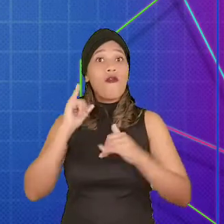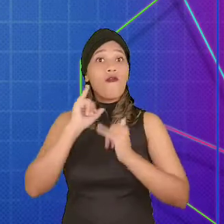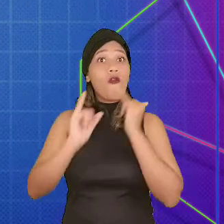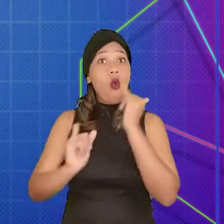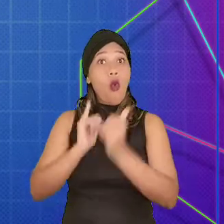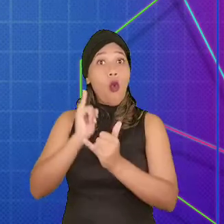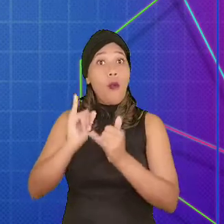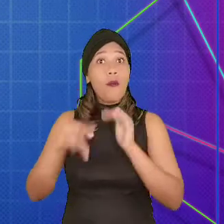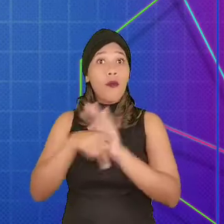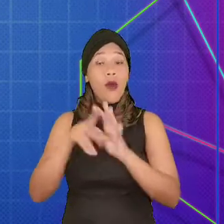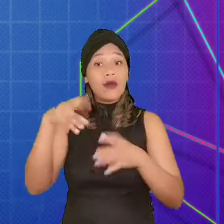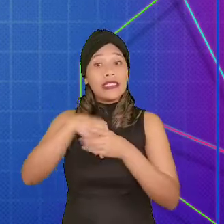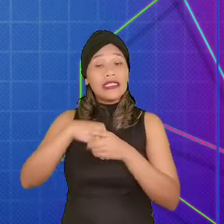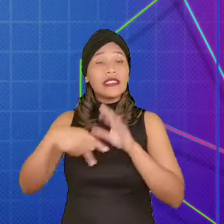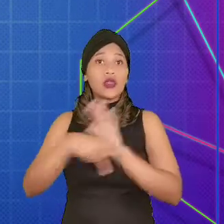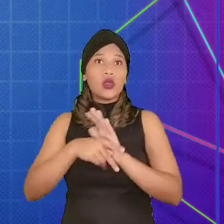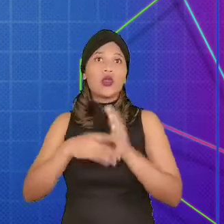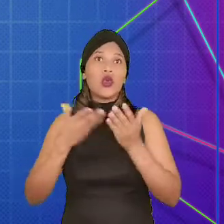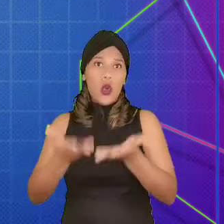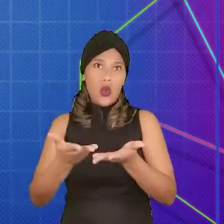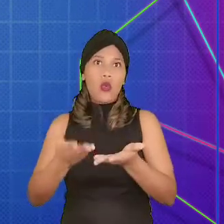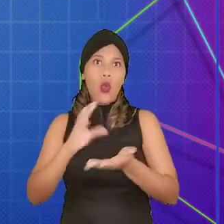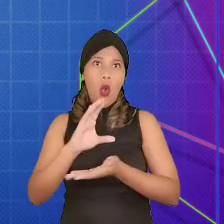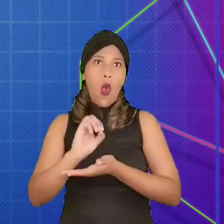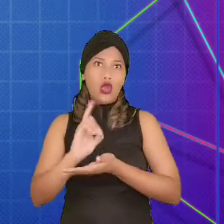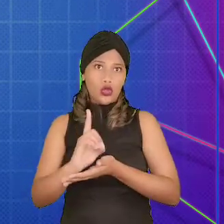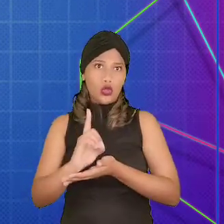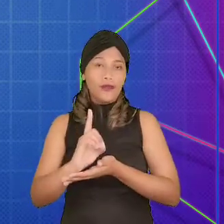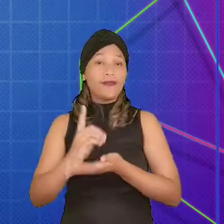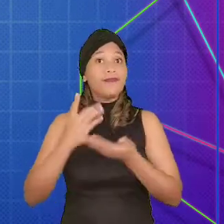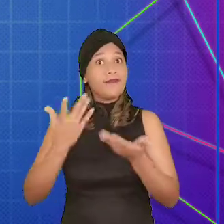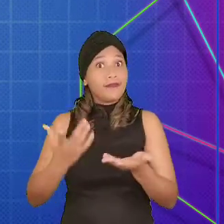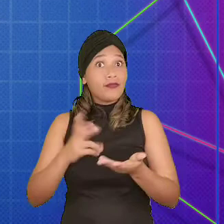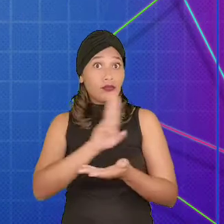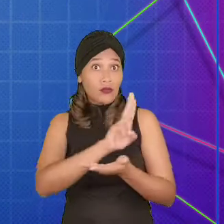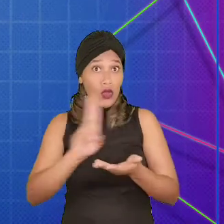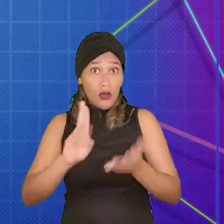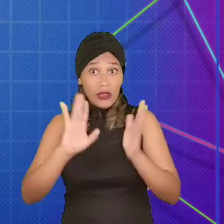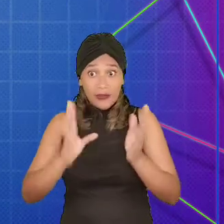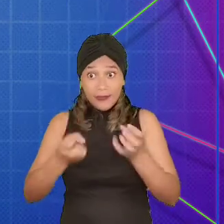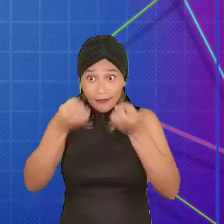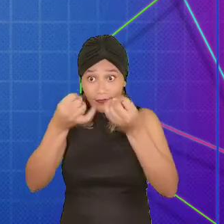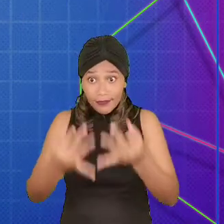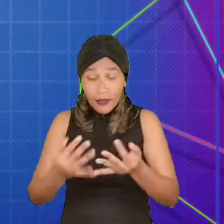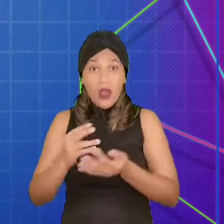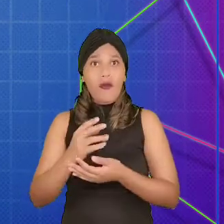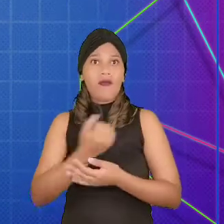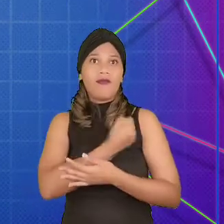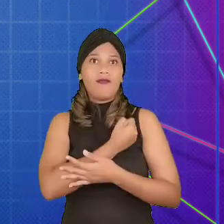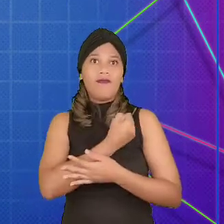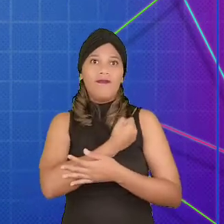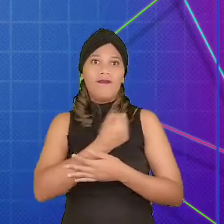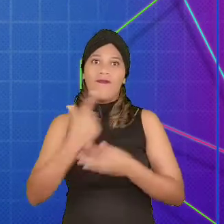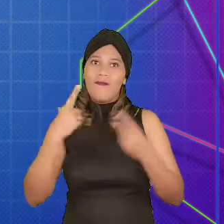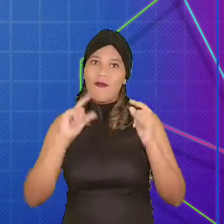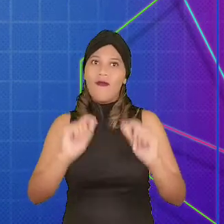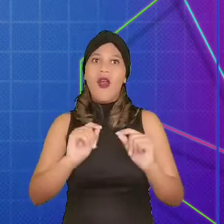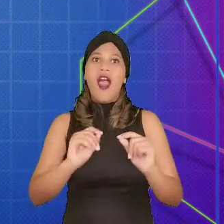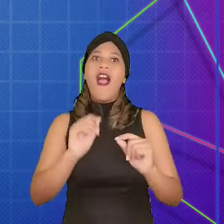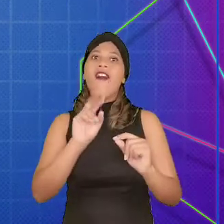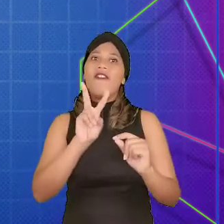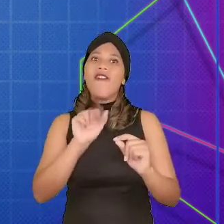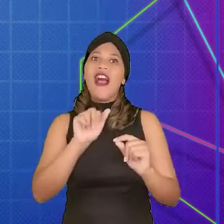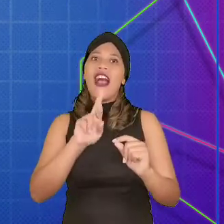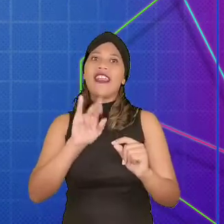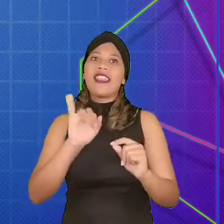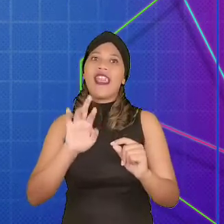que varia dependendo das informações que foram adicionadas no decorrer do funcionamento do código. E como o nome diz, esse